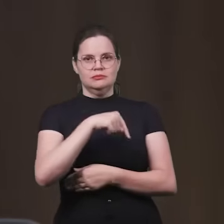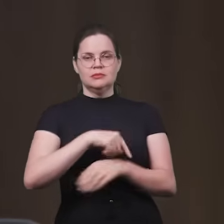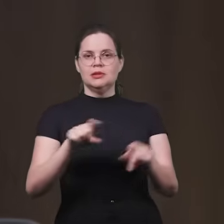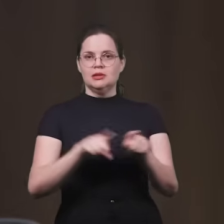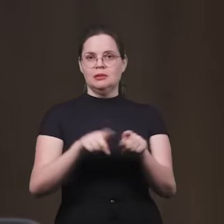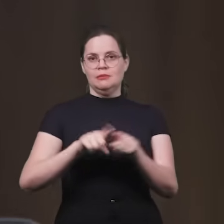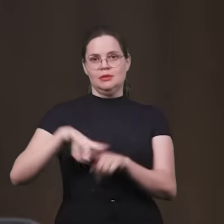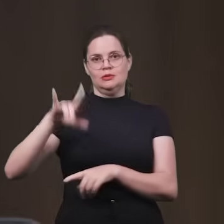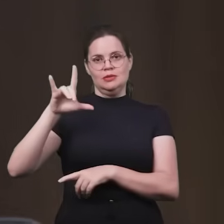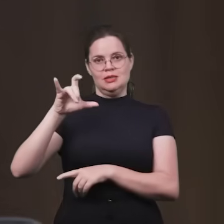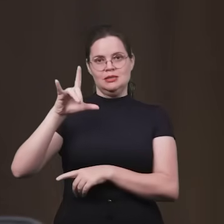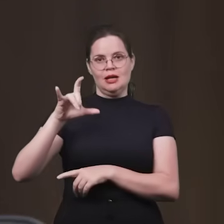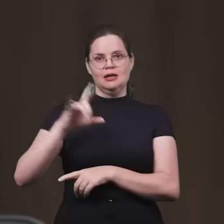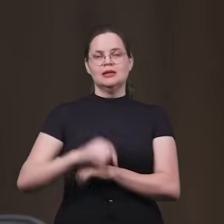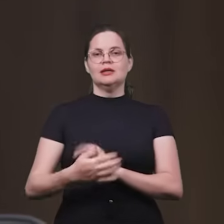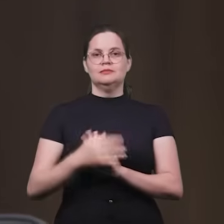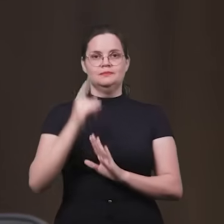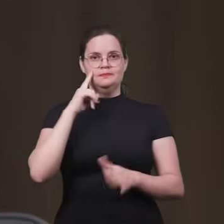Instagram,